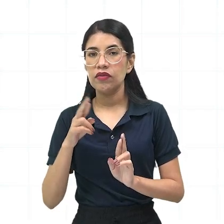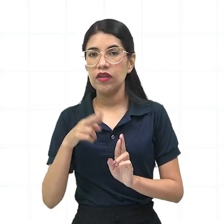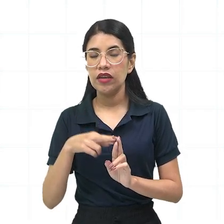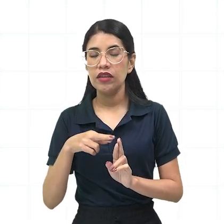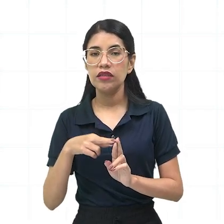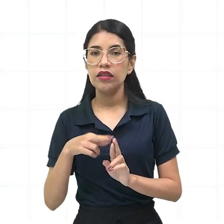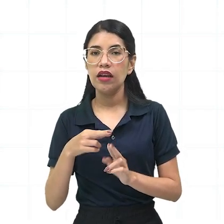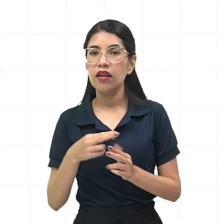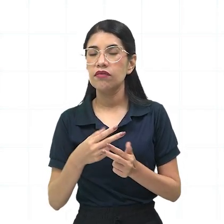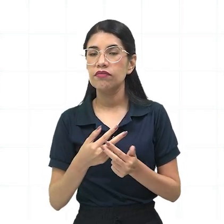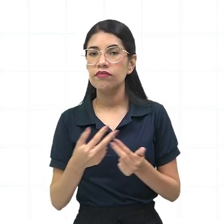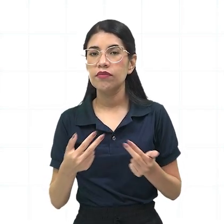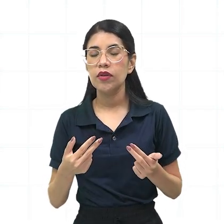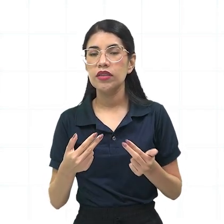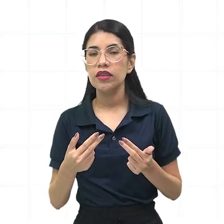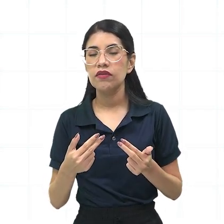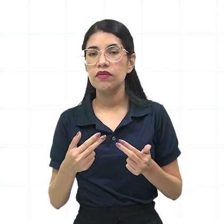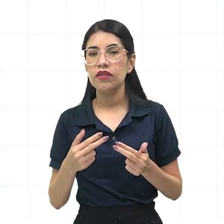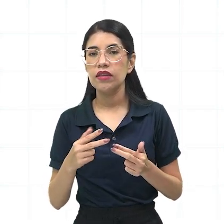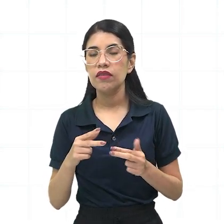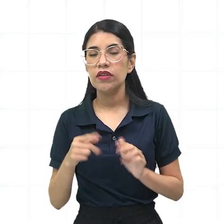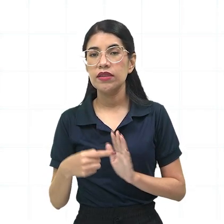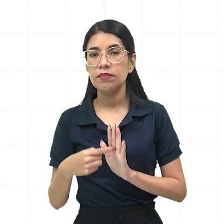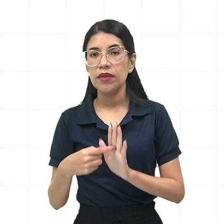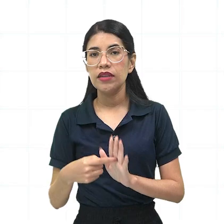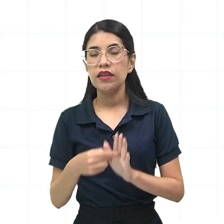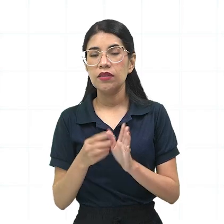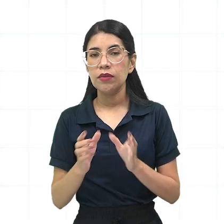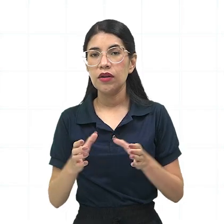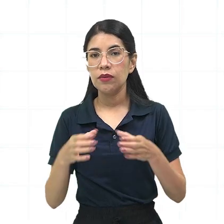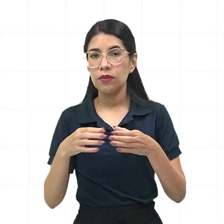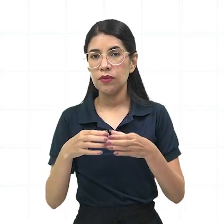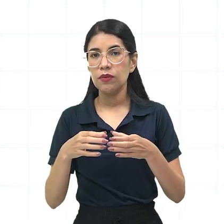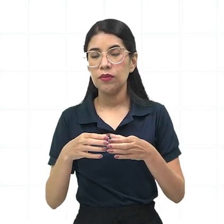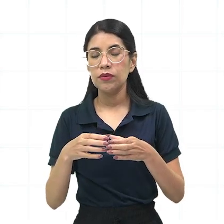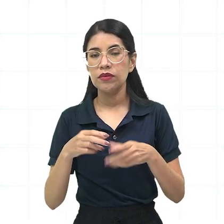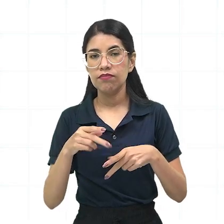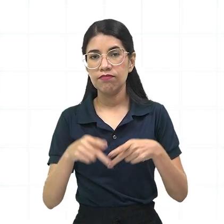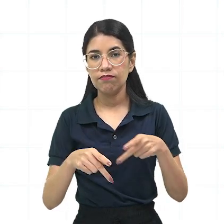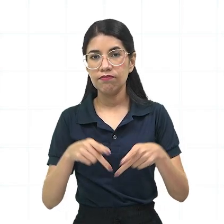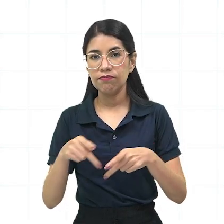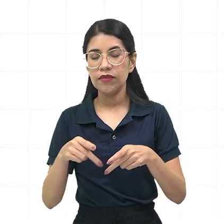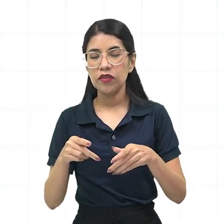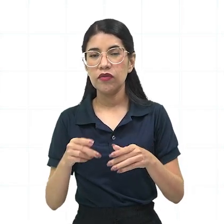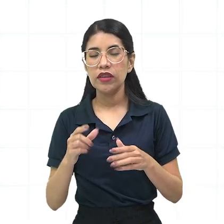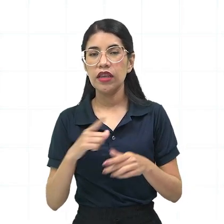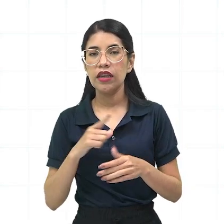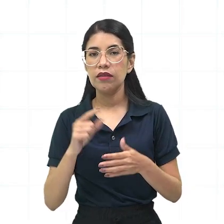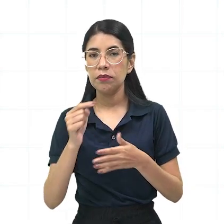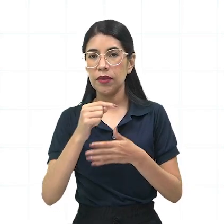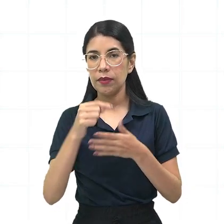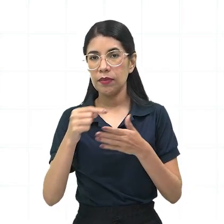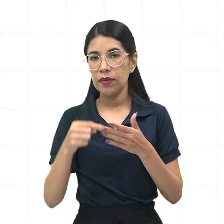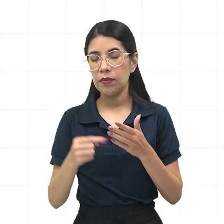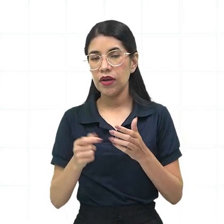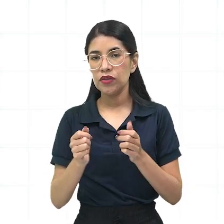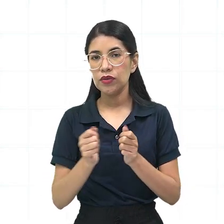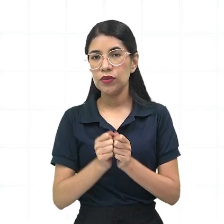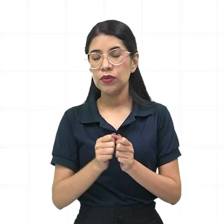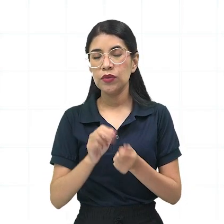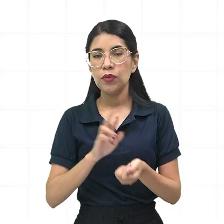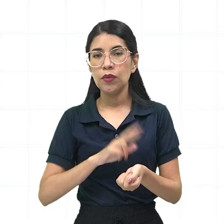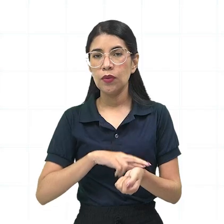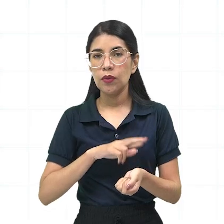algo que vai ser executado para um grupo de pessoas. Então, vai juntar várias coisas. O